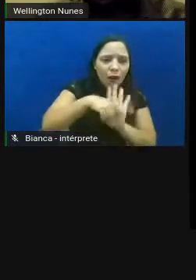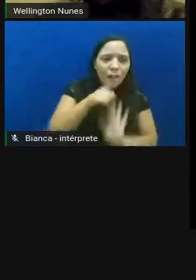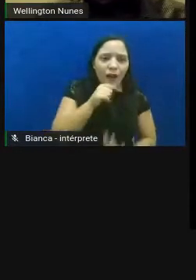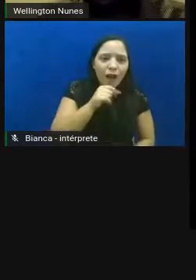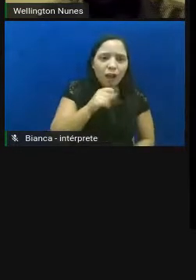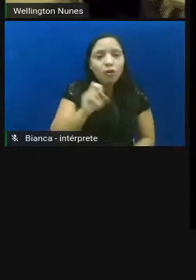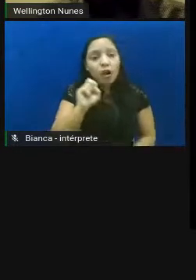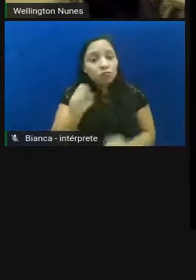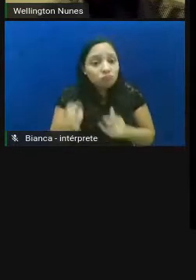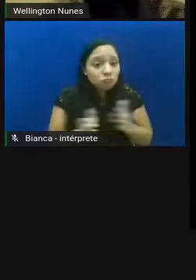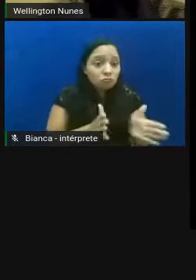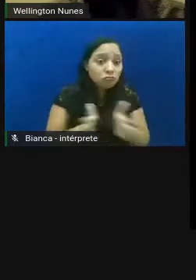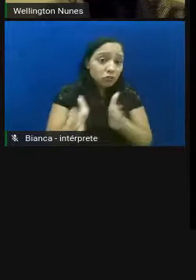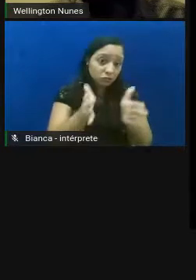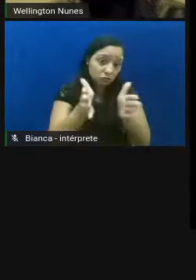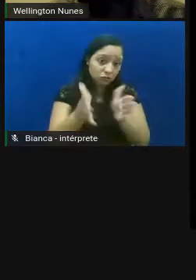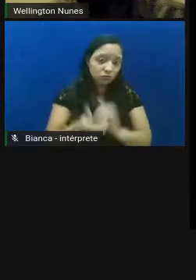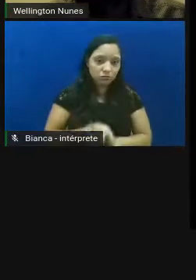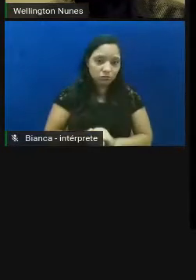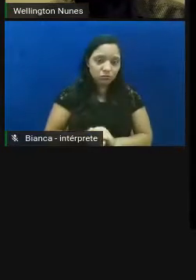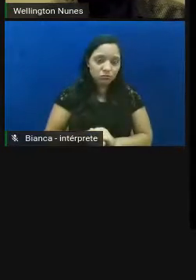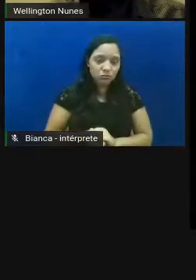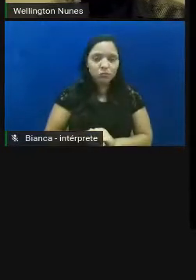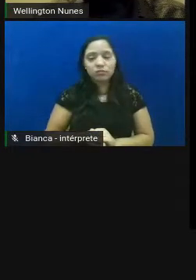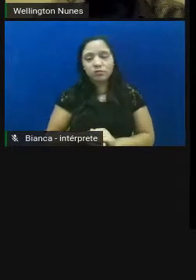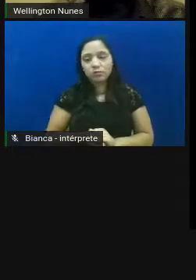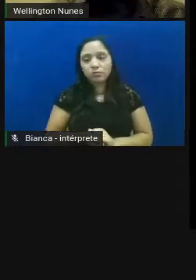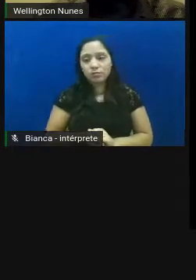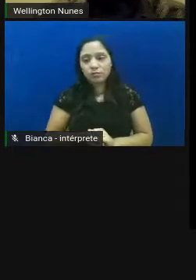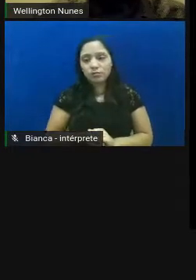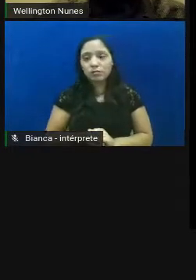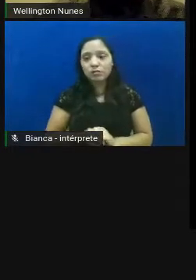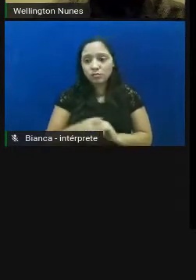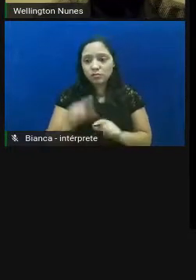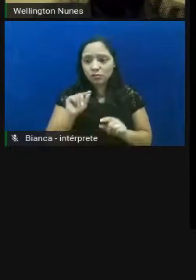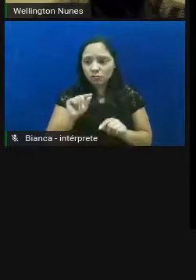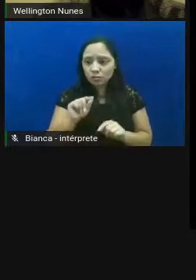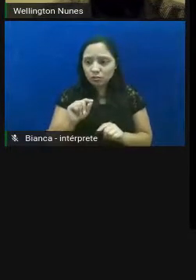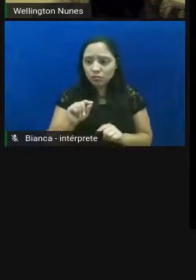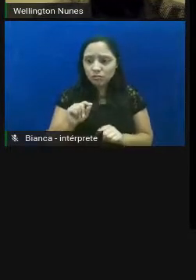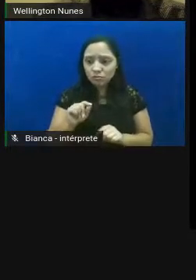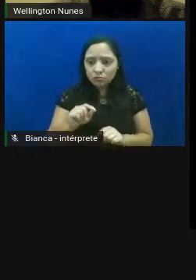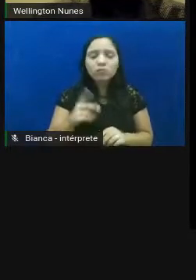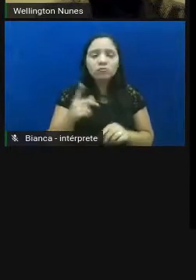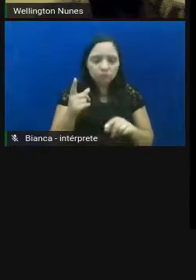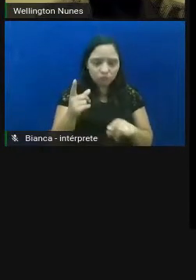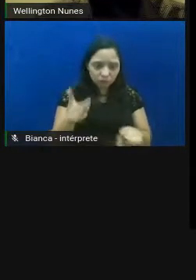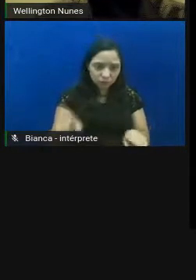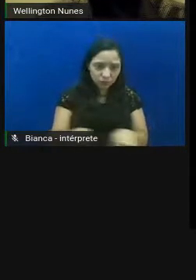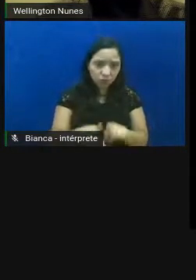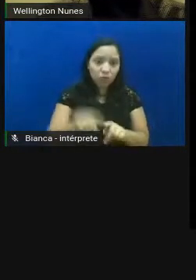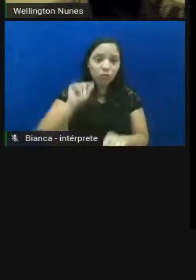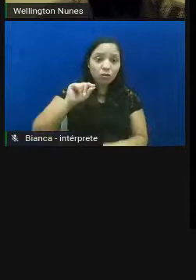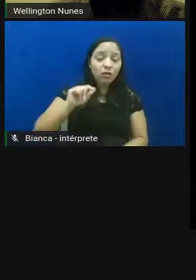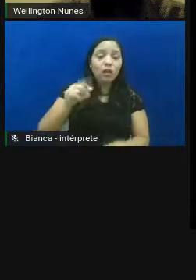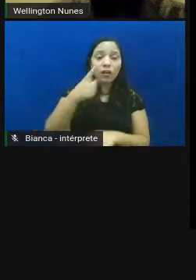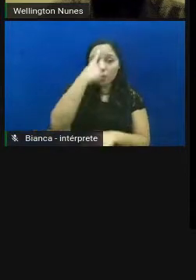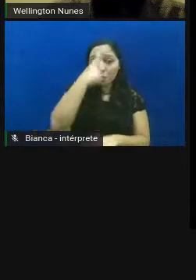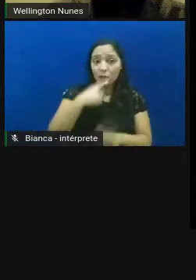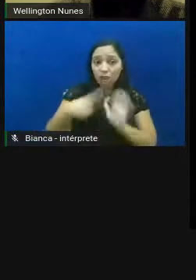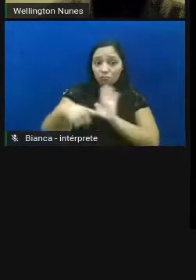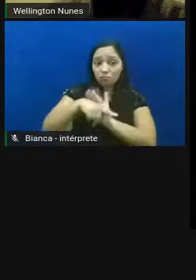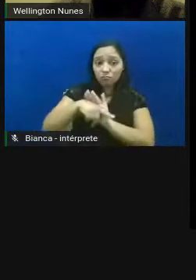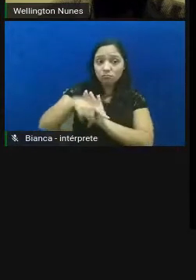rios. Então, por meio de imagens de satélite, você consegue delimitar esses córregos e rios aí.